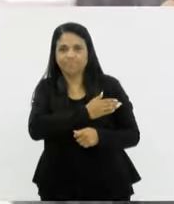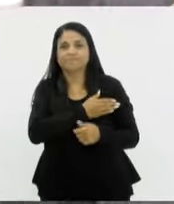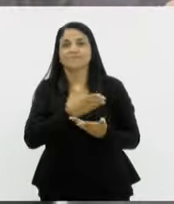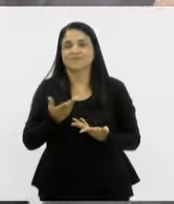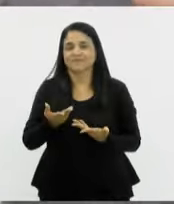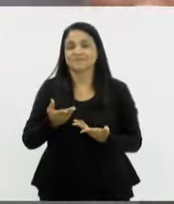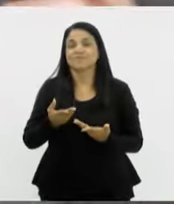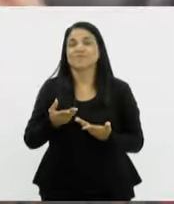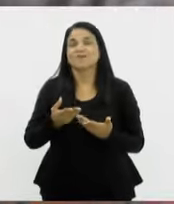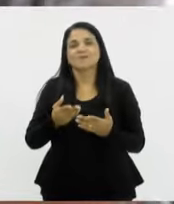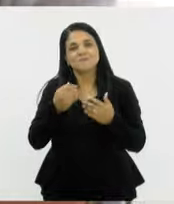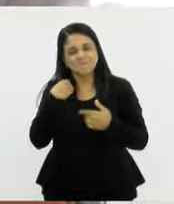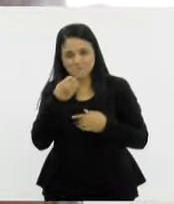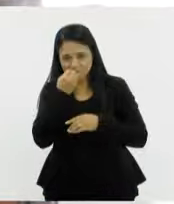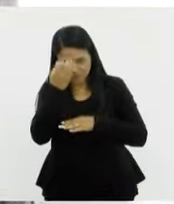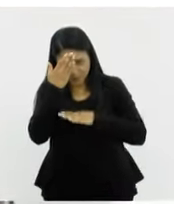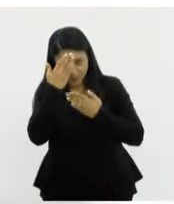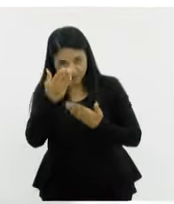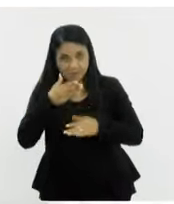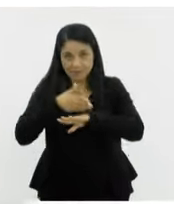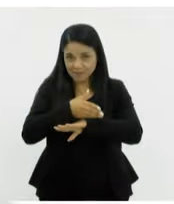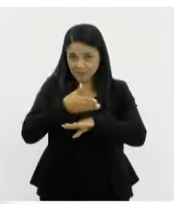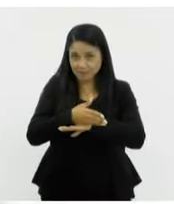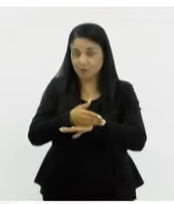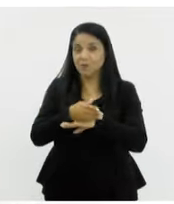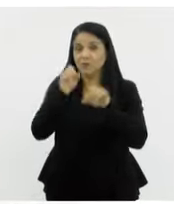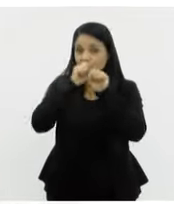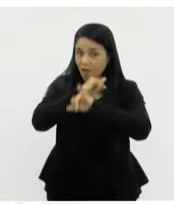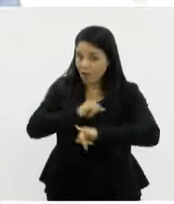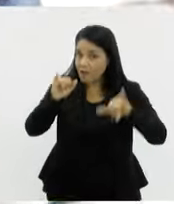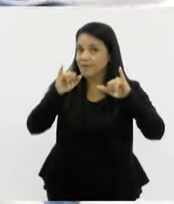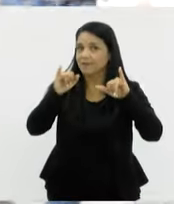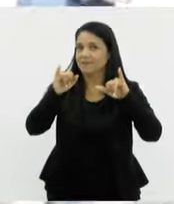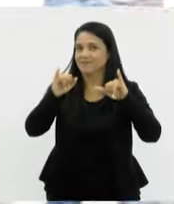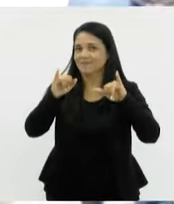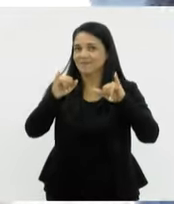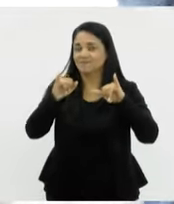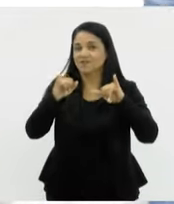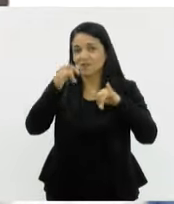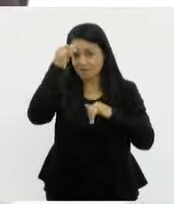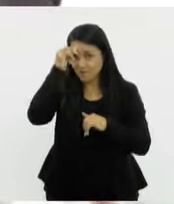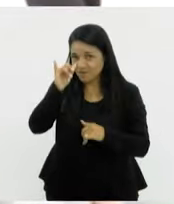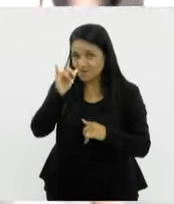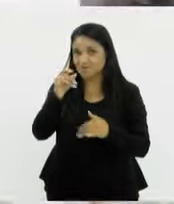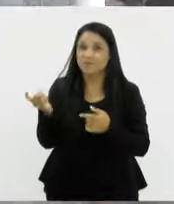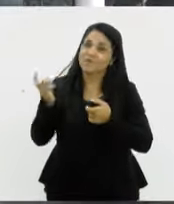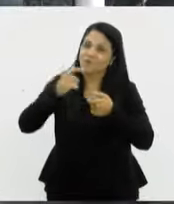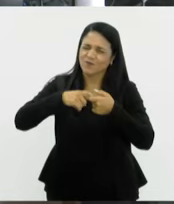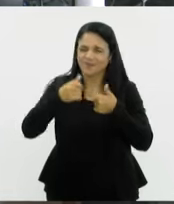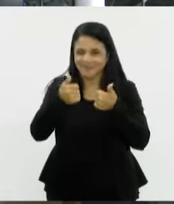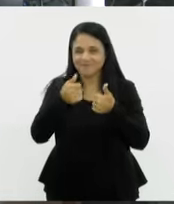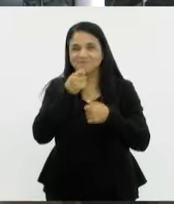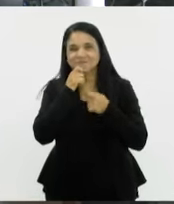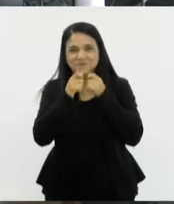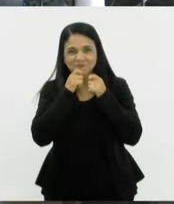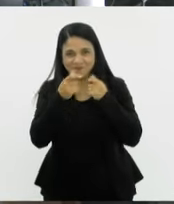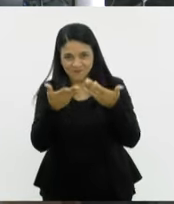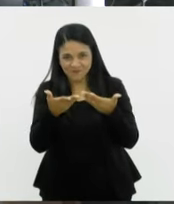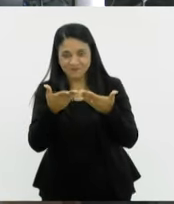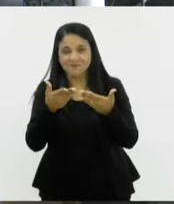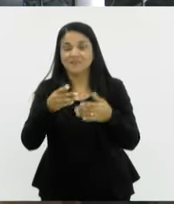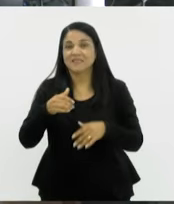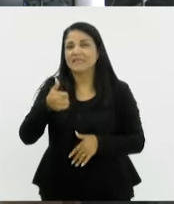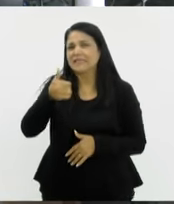participação, doutora. Fica aqui nosso alerta mais uma vez, Vicente, falando sobre prevenção. Voltamos com você no estúdio. Pois é, PV, 5 minutos,